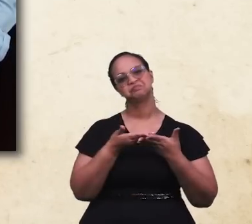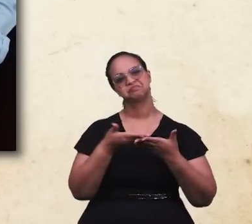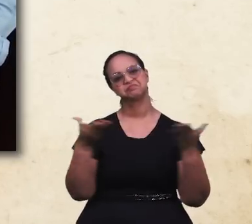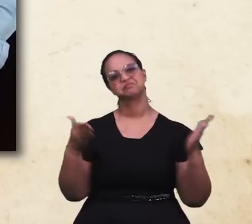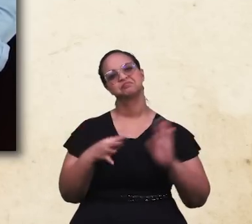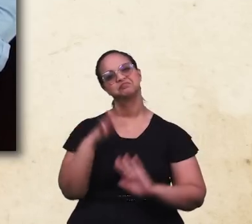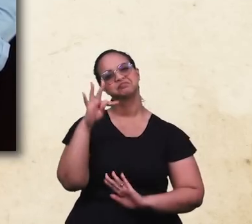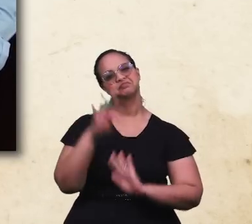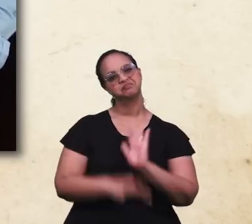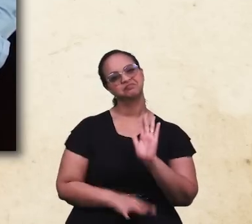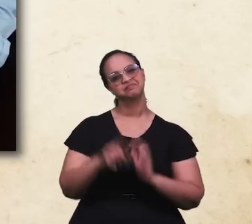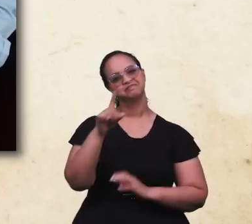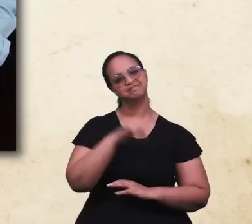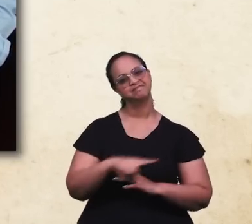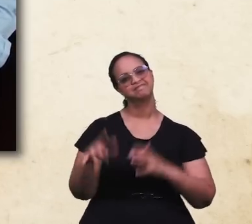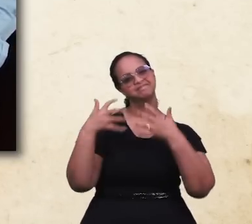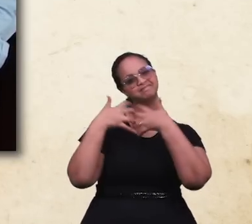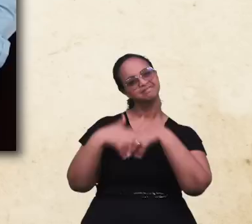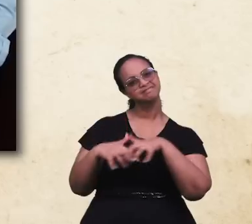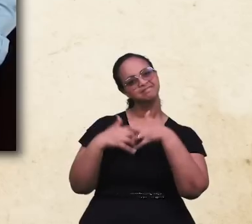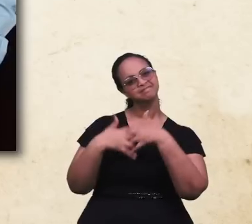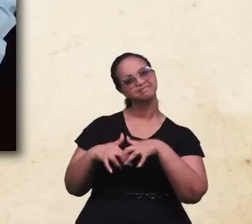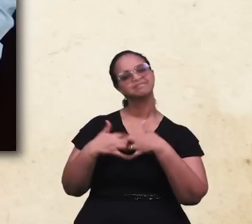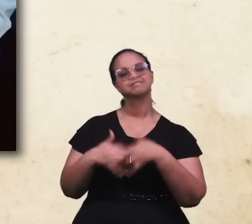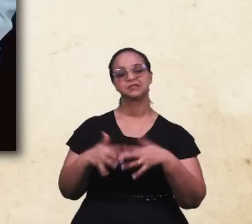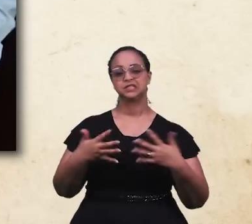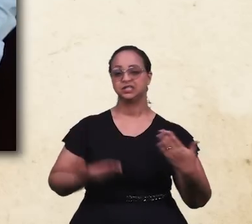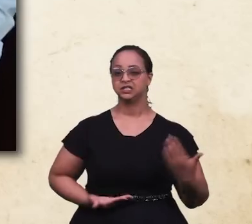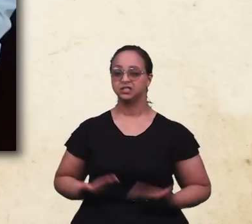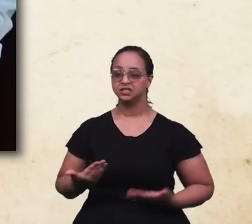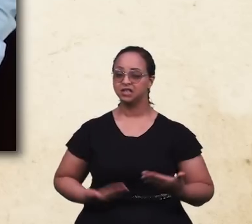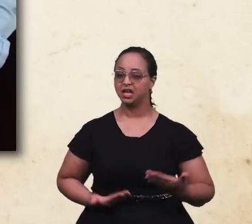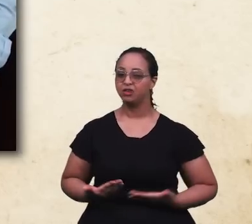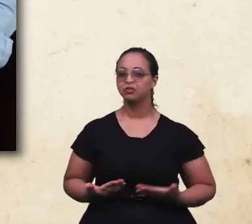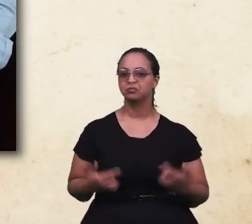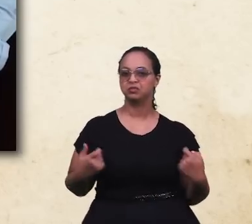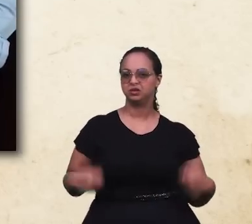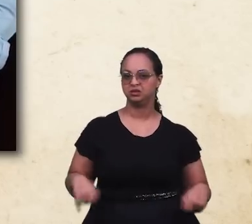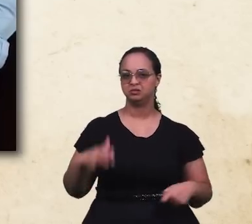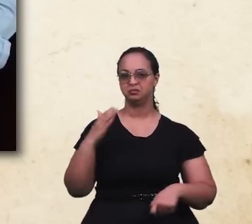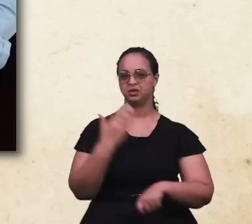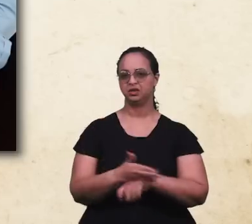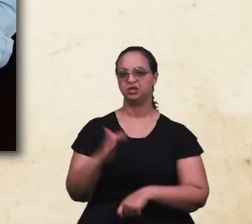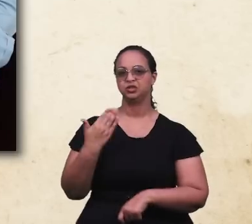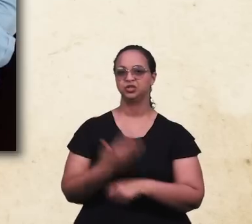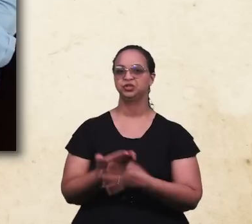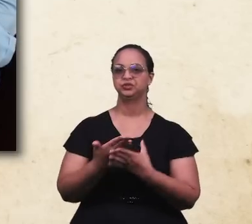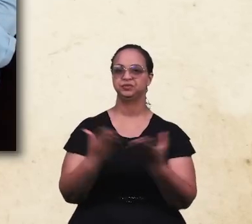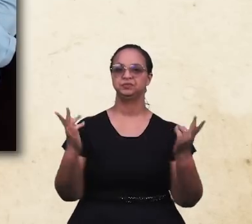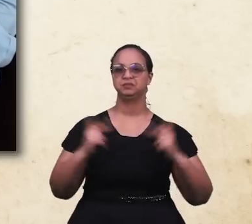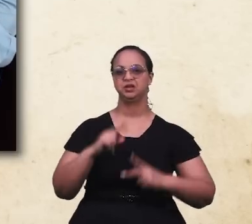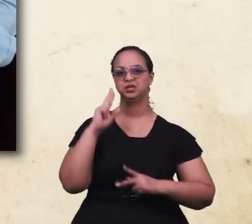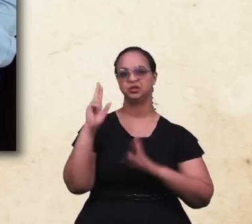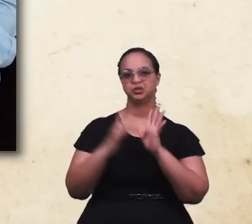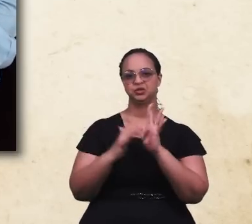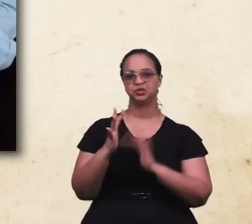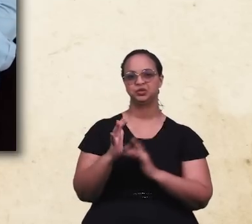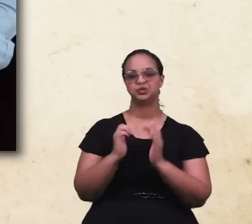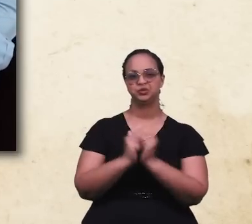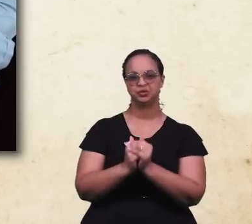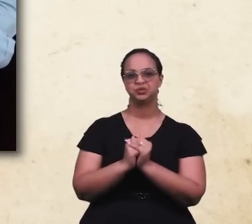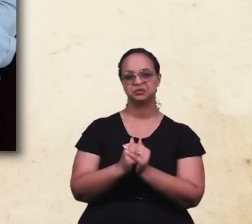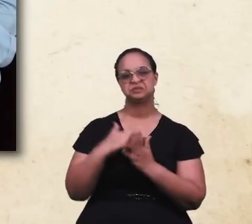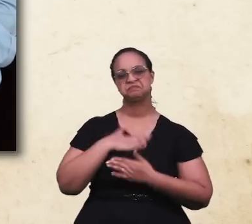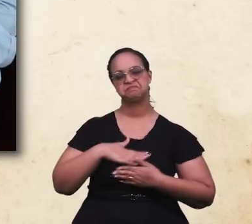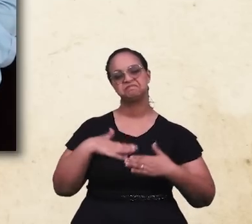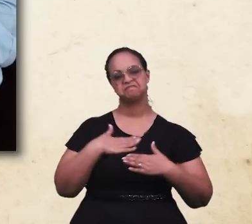esse texto, que as pessoas meditem, os irmãos meditem, e que possamos praticá-los. Então, a todos, a paz do Senhor